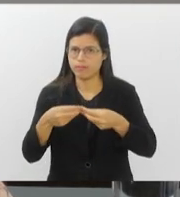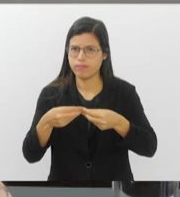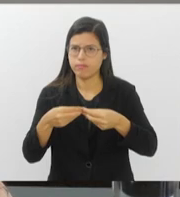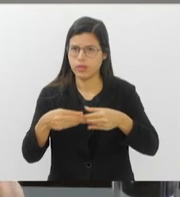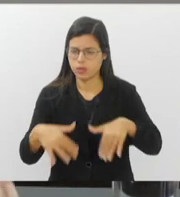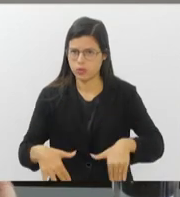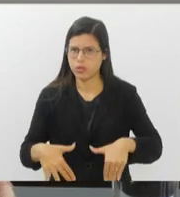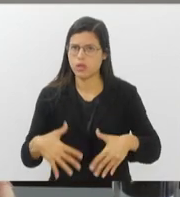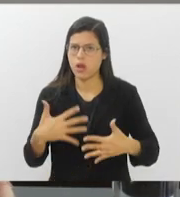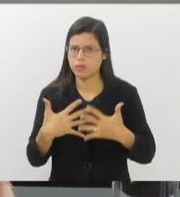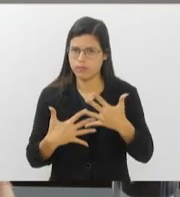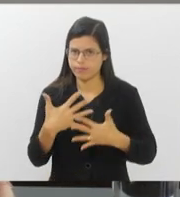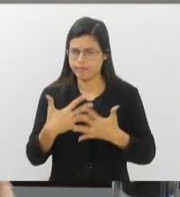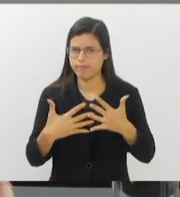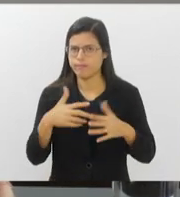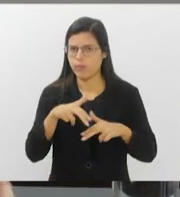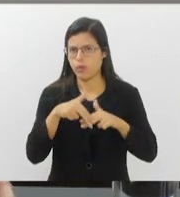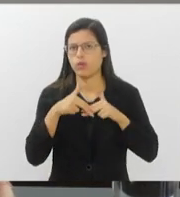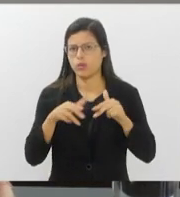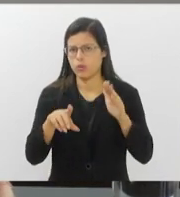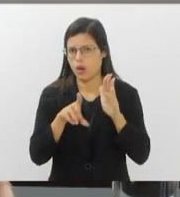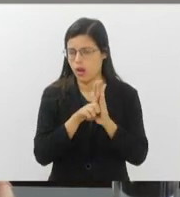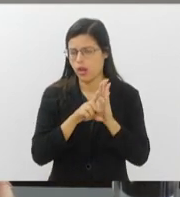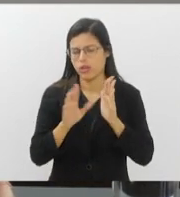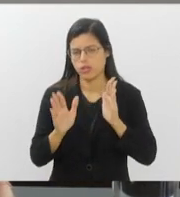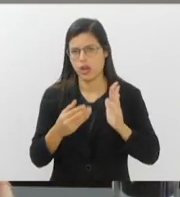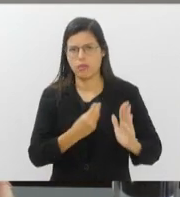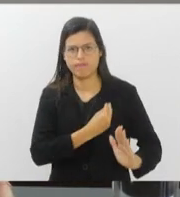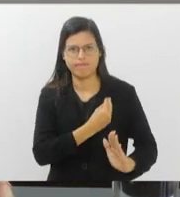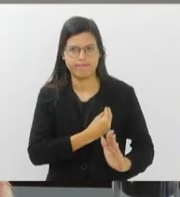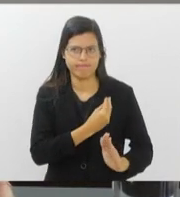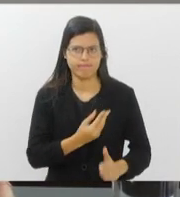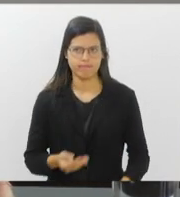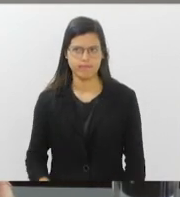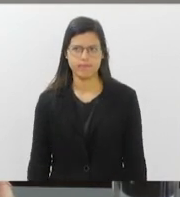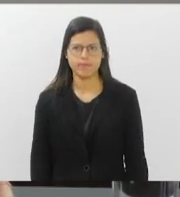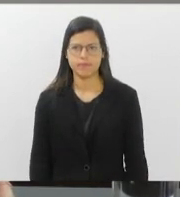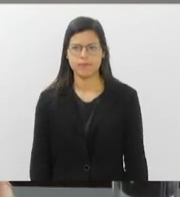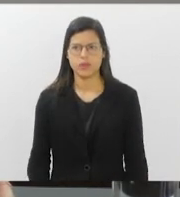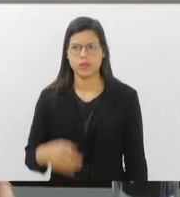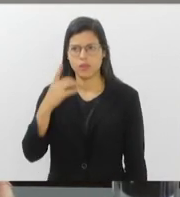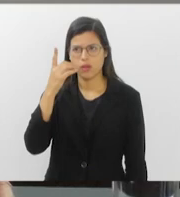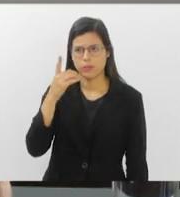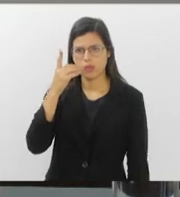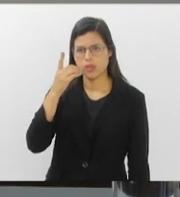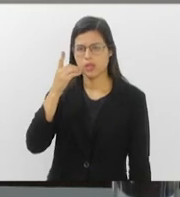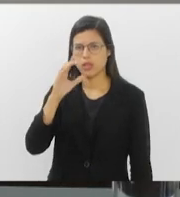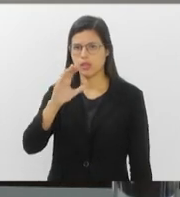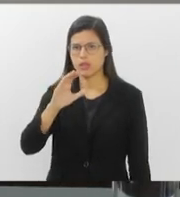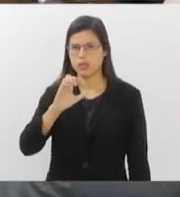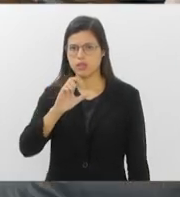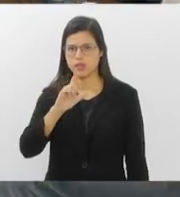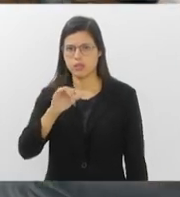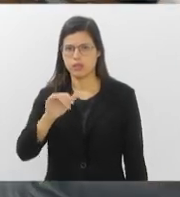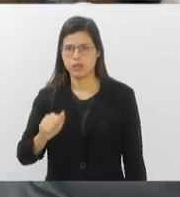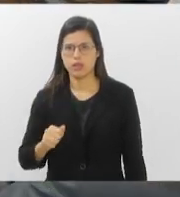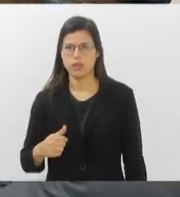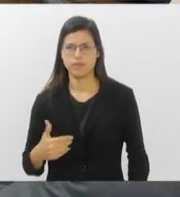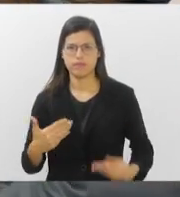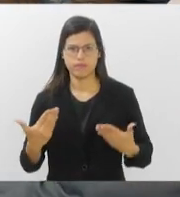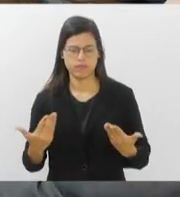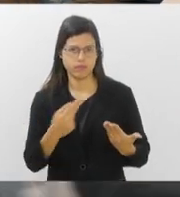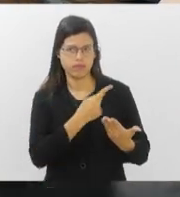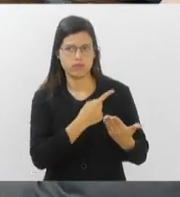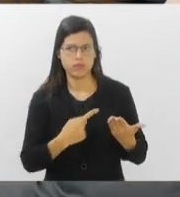consoante a Lei 9456 de 2021. Deputada Célia Jordão. Bom, presidente,